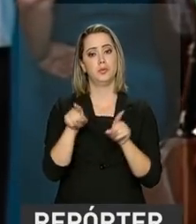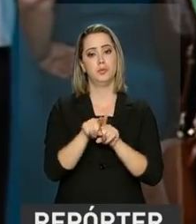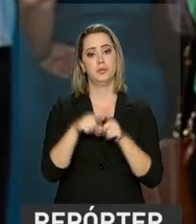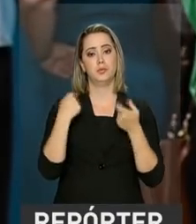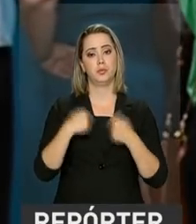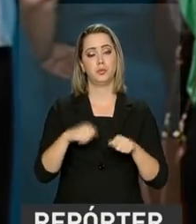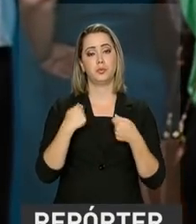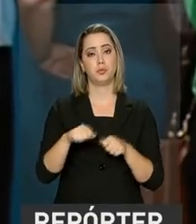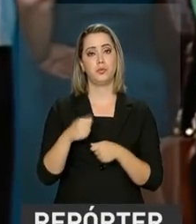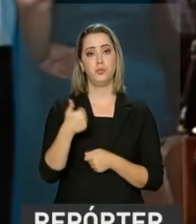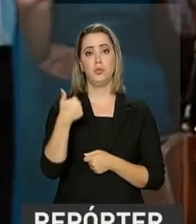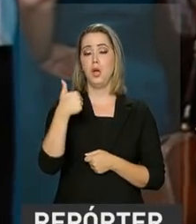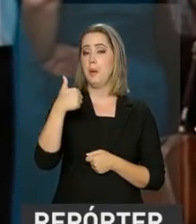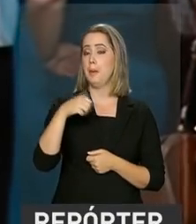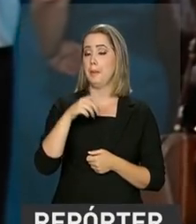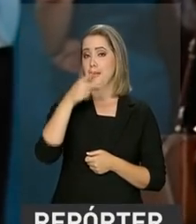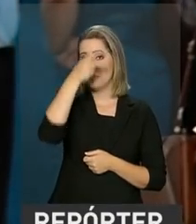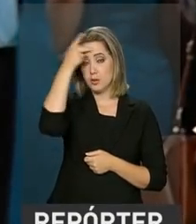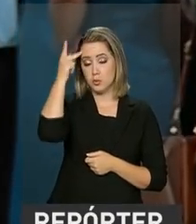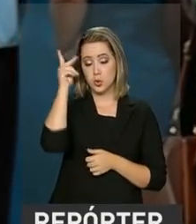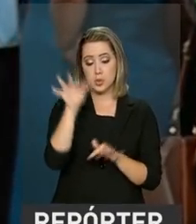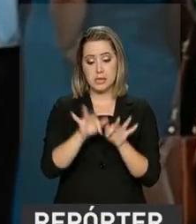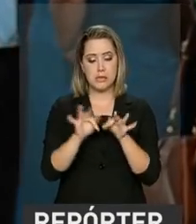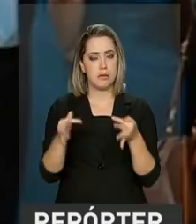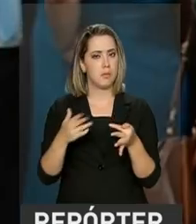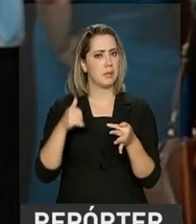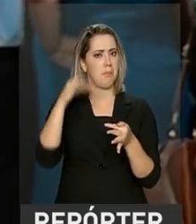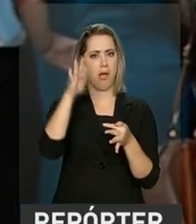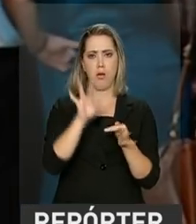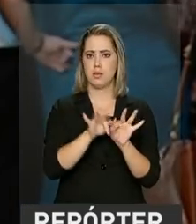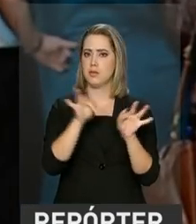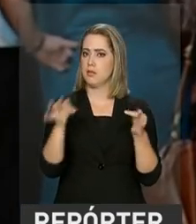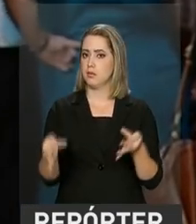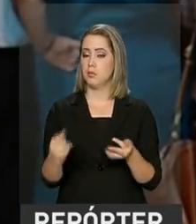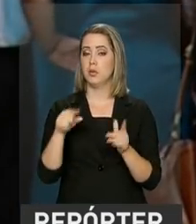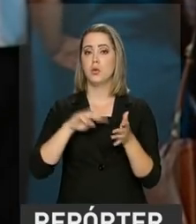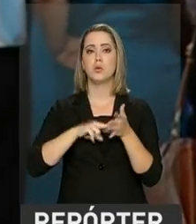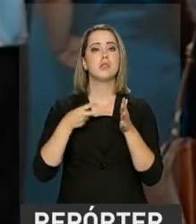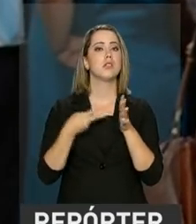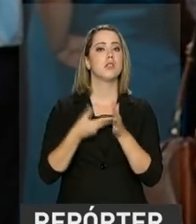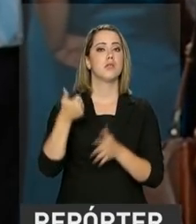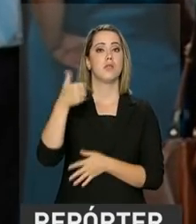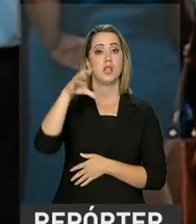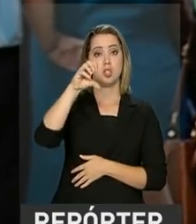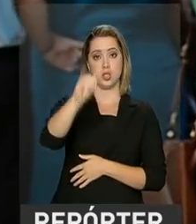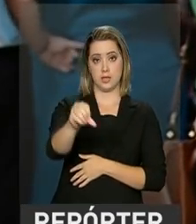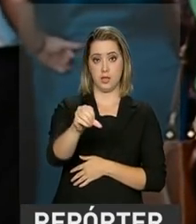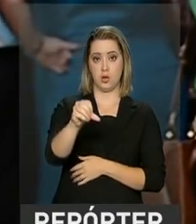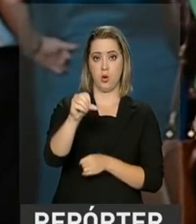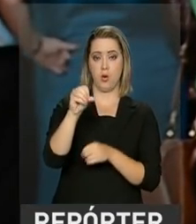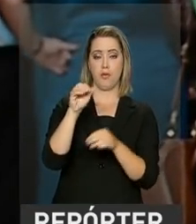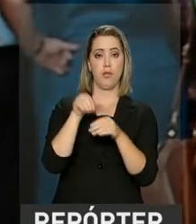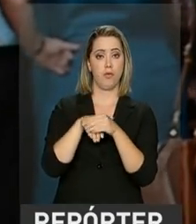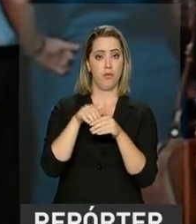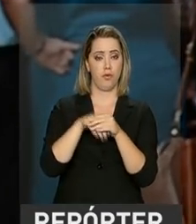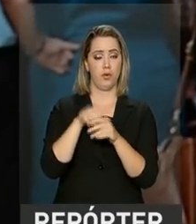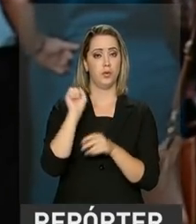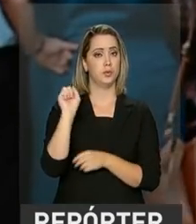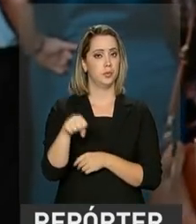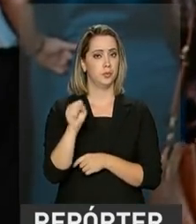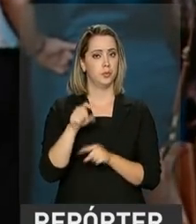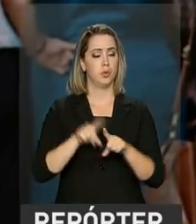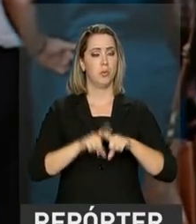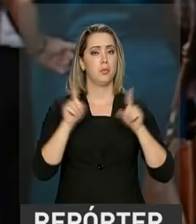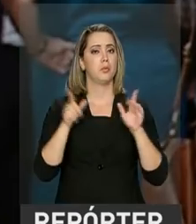é necessária maioria simples dos integrantes na comissão, ou seja, 19 votos a favor. Mas antes